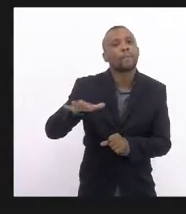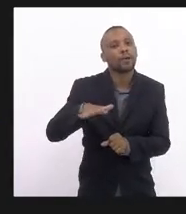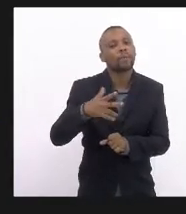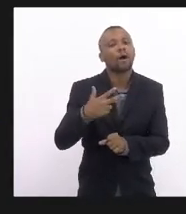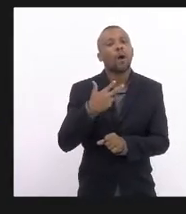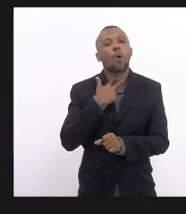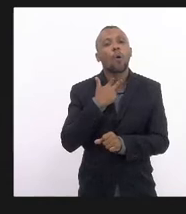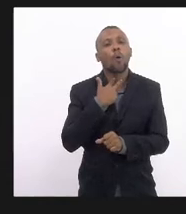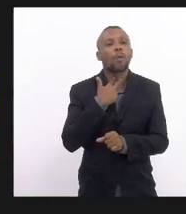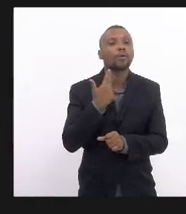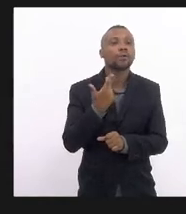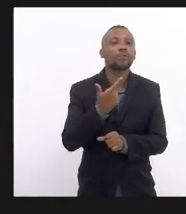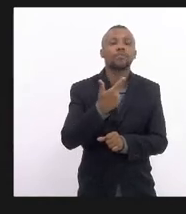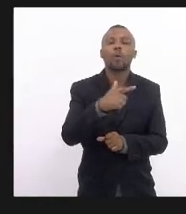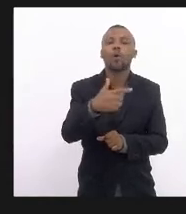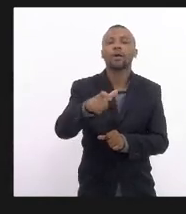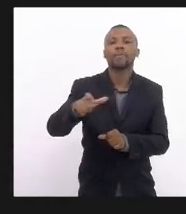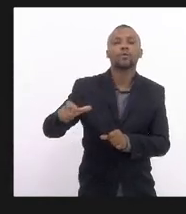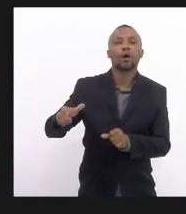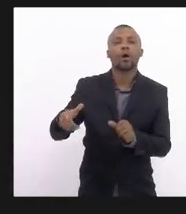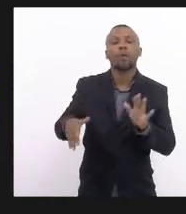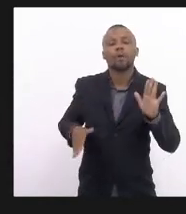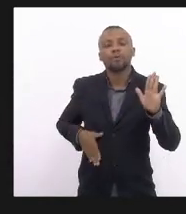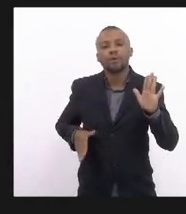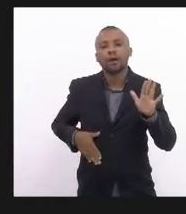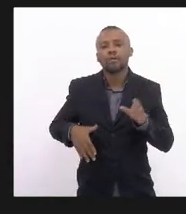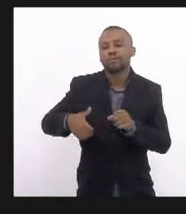outras pessoas, ou uma cracolândia, não sei. Se